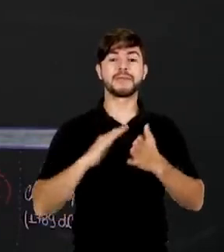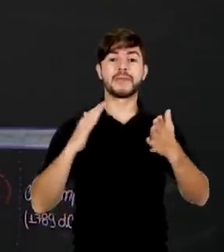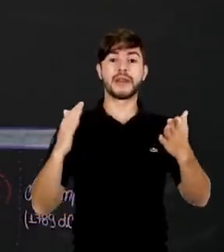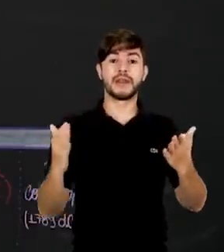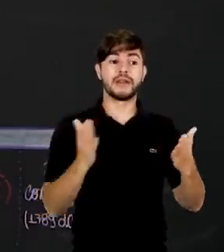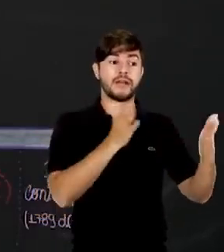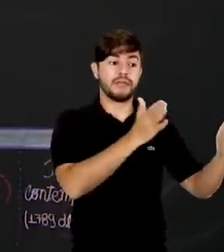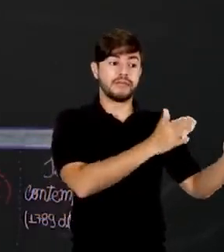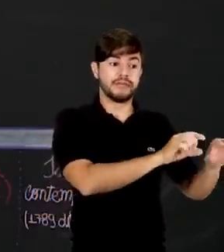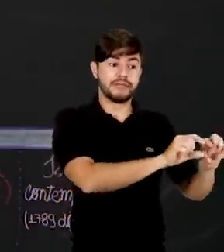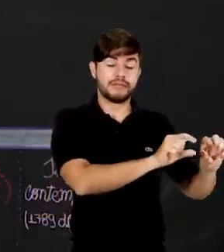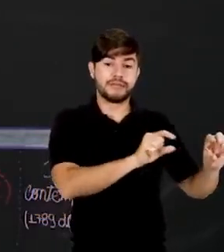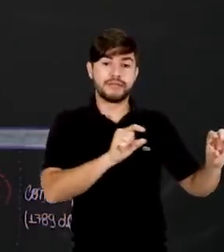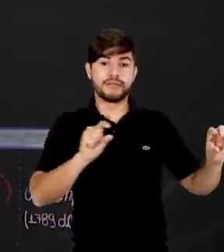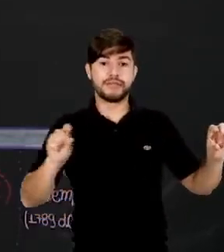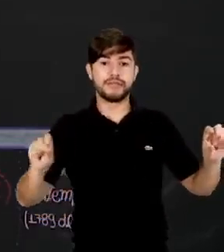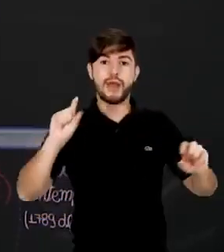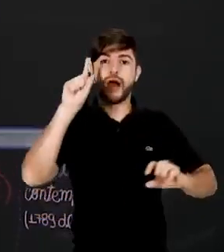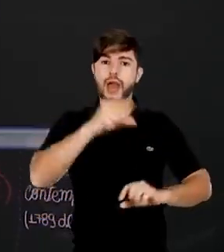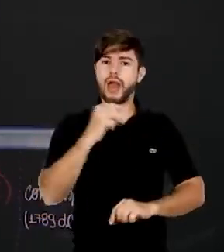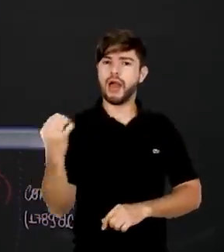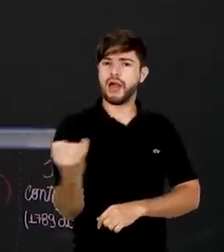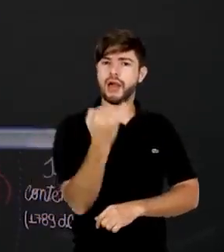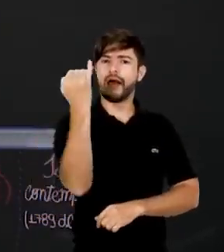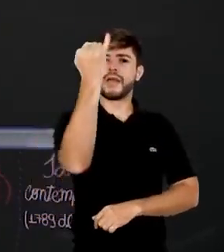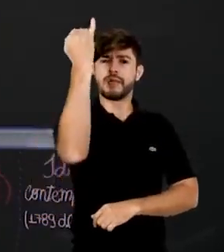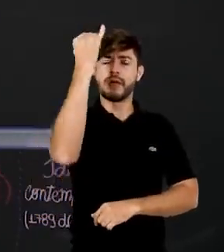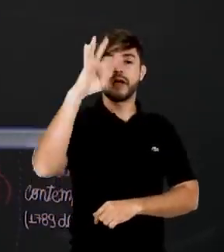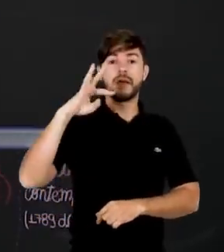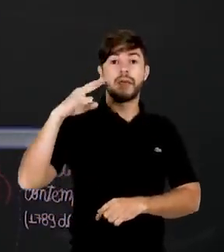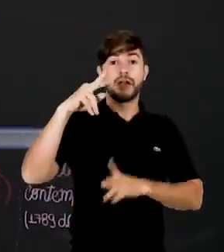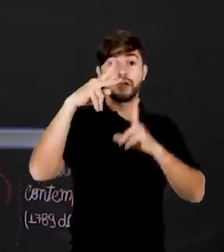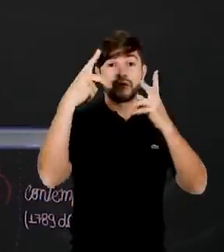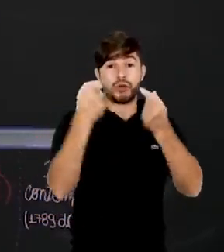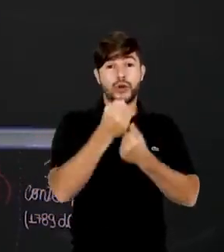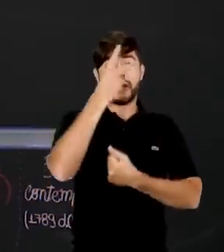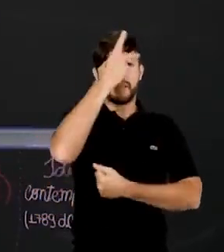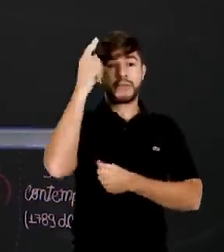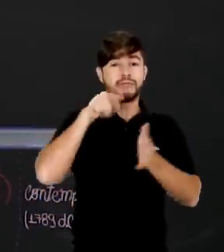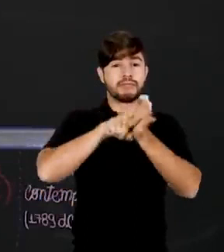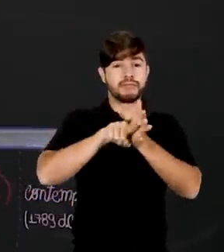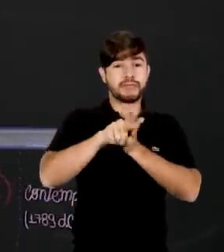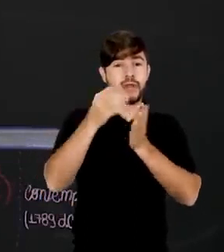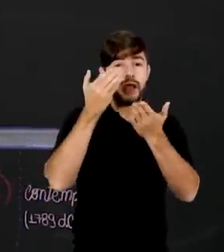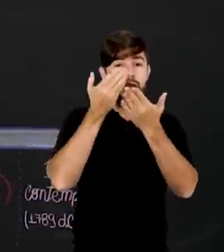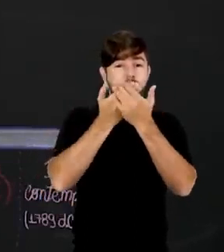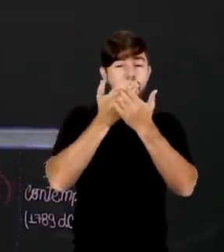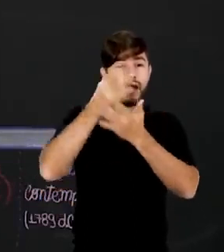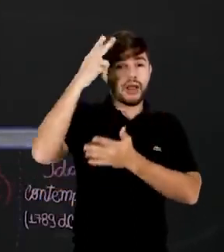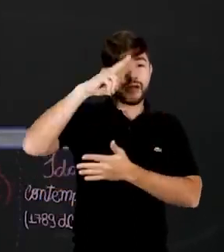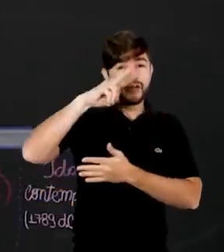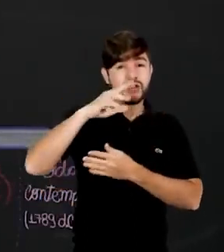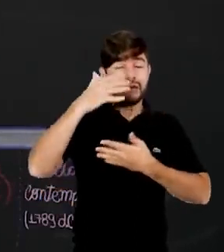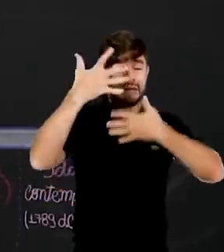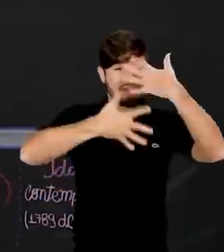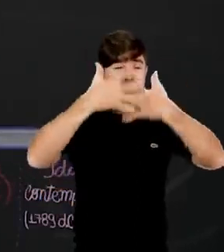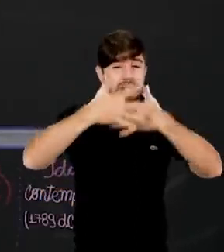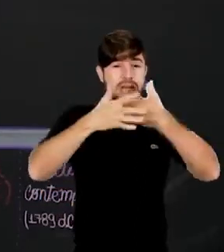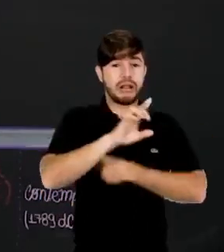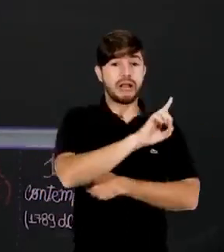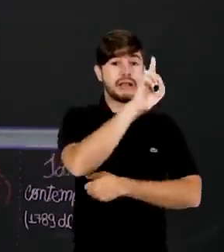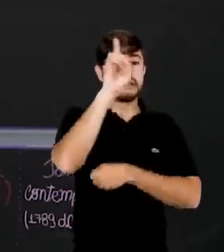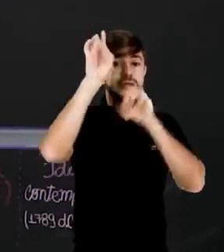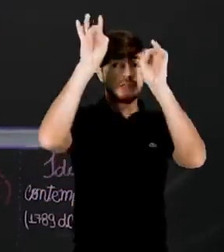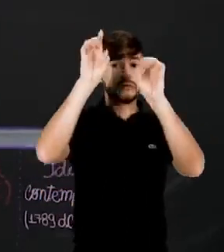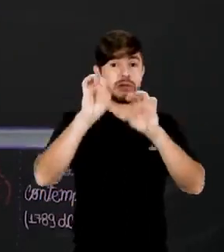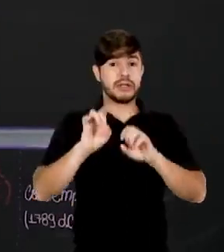da linha do tempo, ele é muito útil para evitar que o historiador confunda eventos, para evitar dizer que uma coisa aconteceu